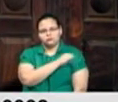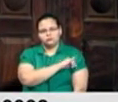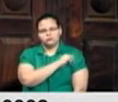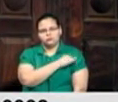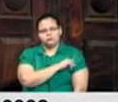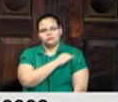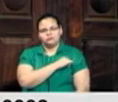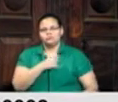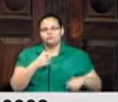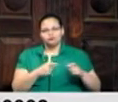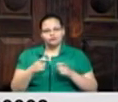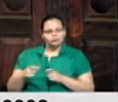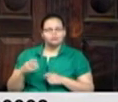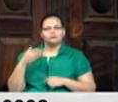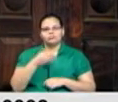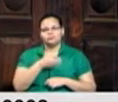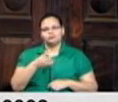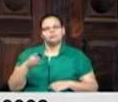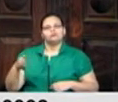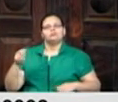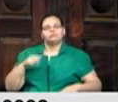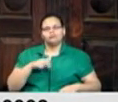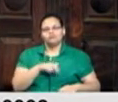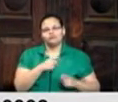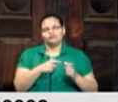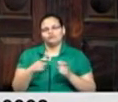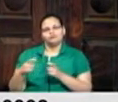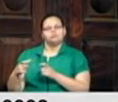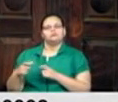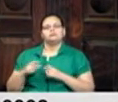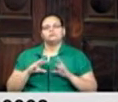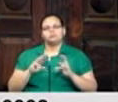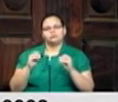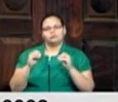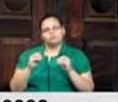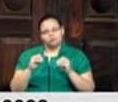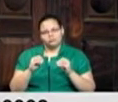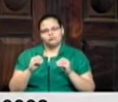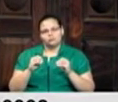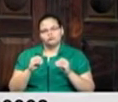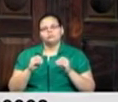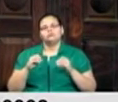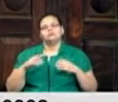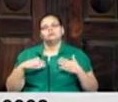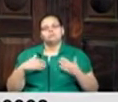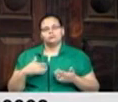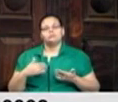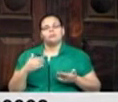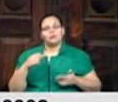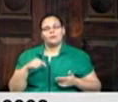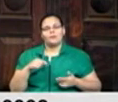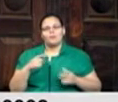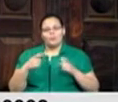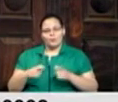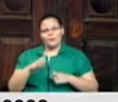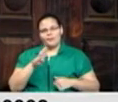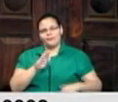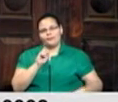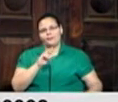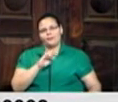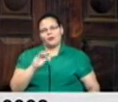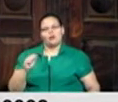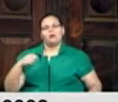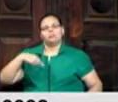de ponta a ponta, nos seus quatro pontos cardeais, da Barra da Tijuca